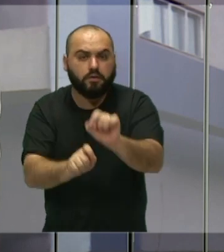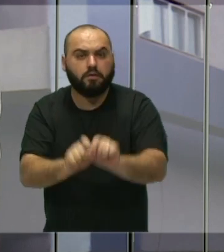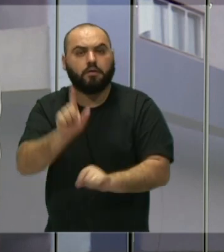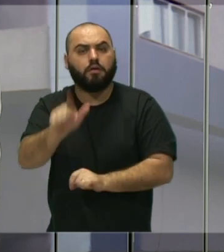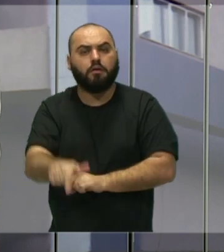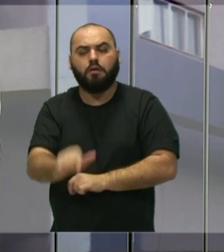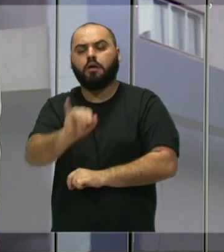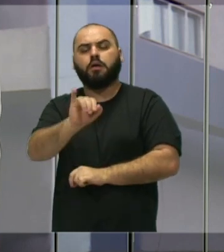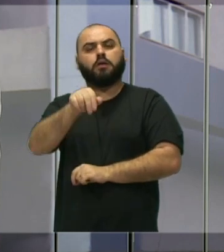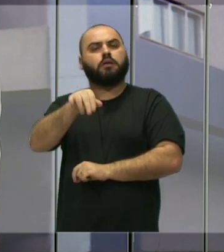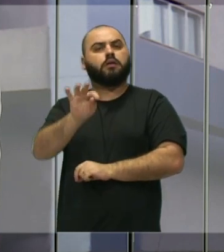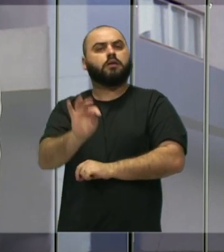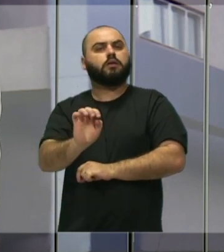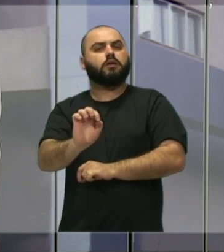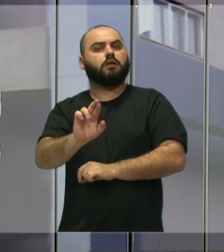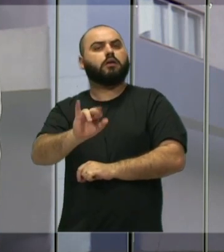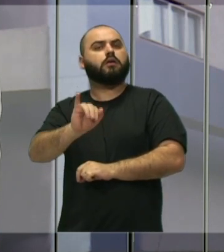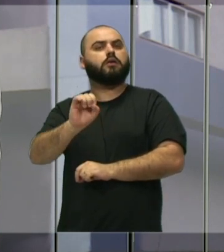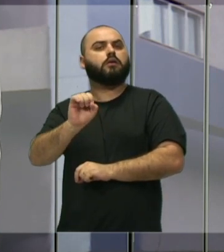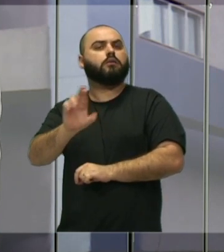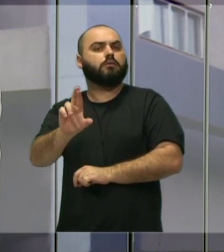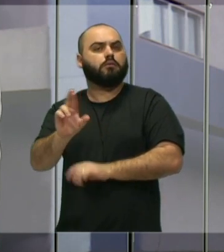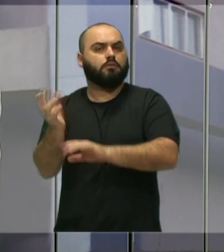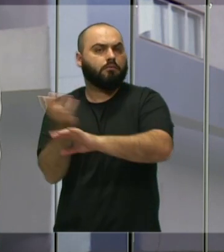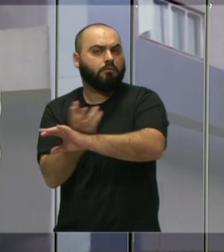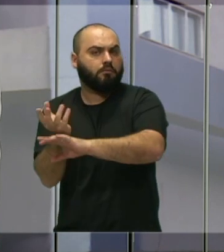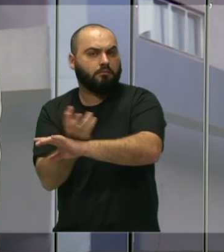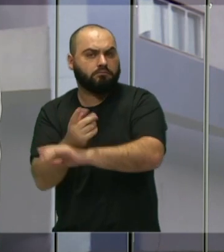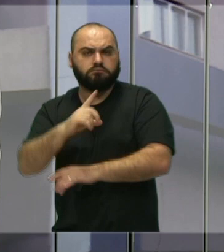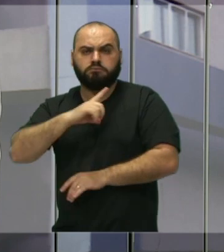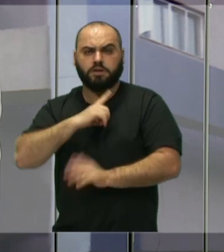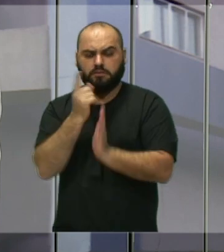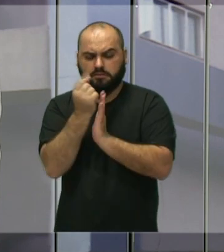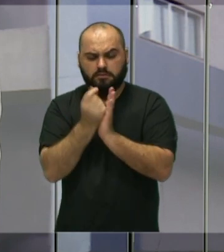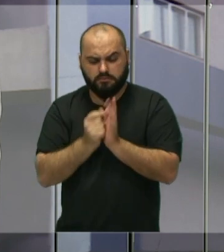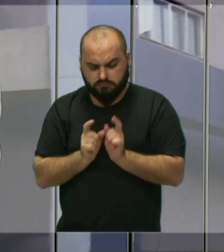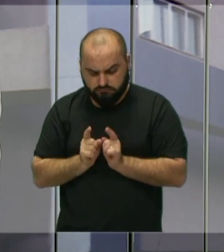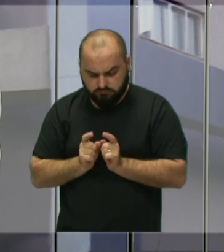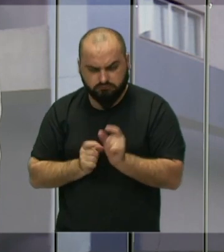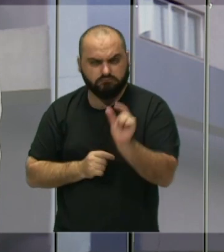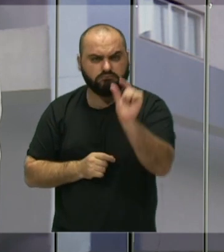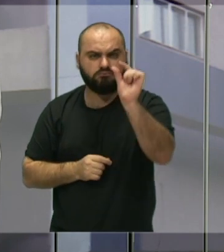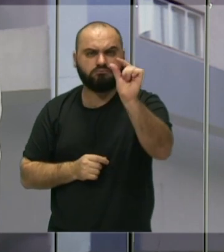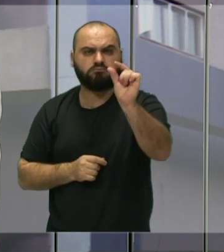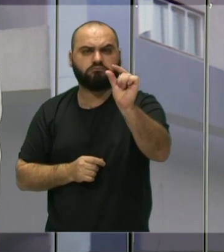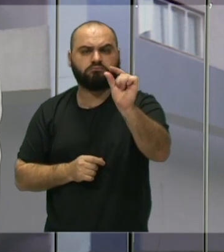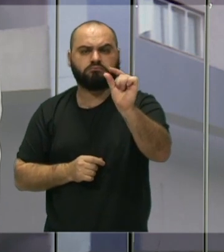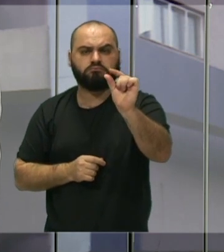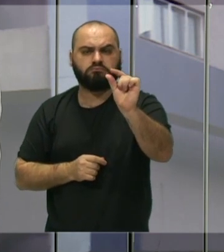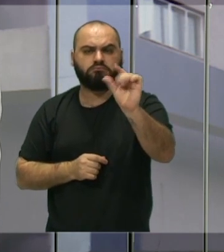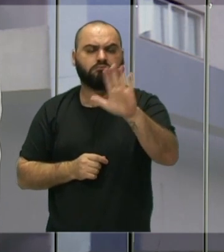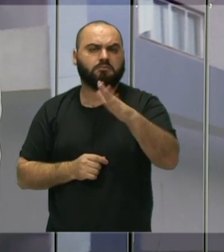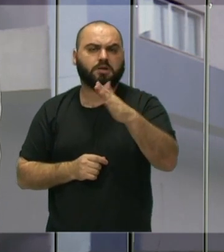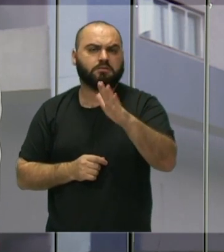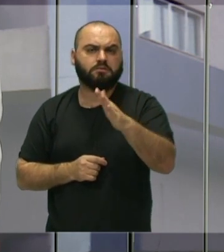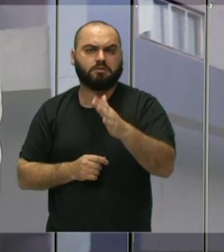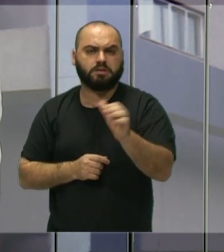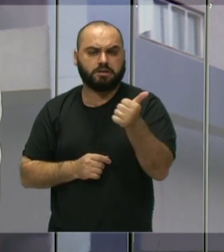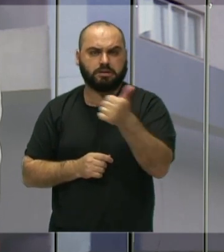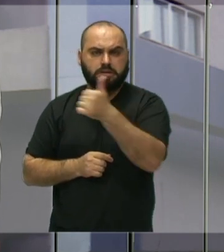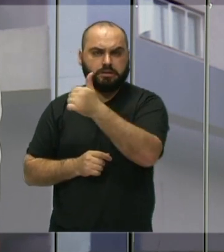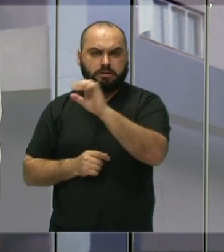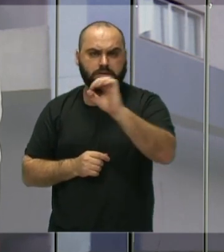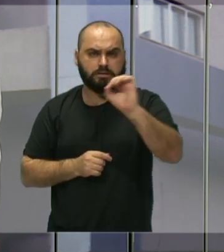interior. Nós temos um orçamento muito pequeno para o interior da cidade, algo em torno de 100 mil